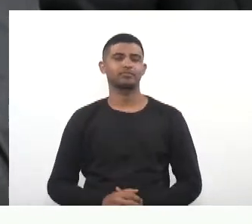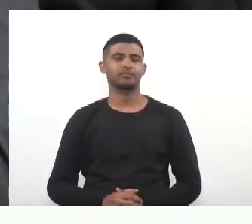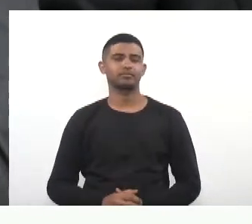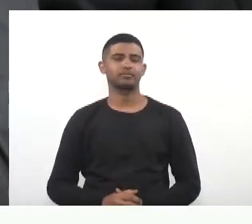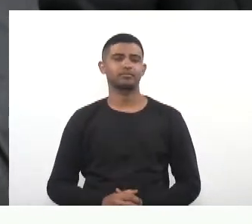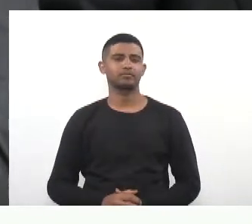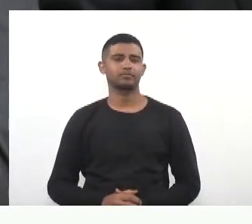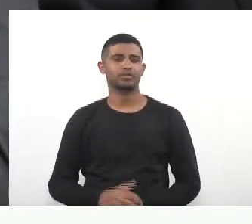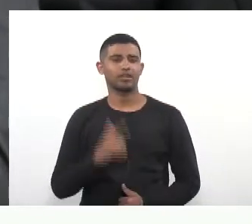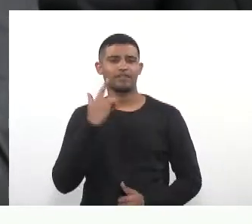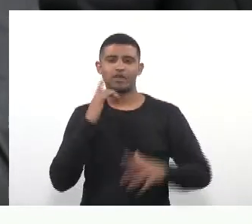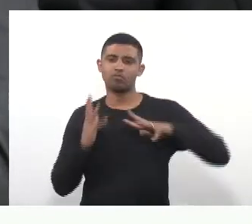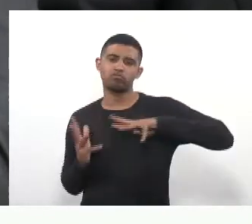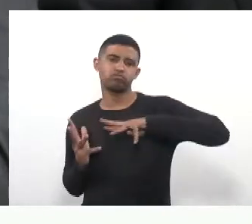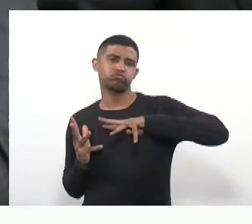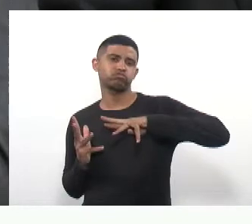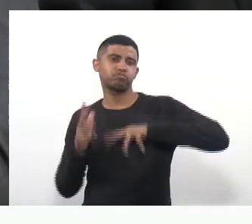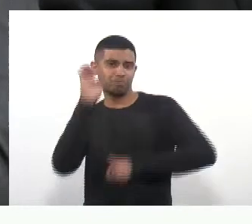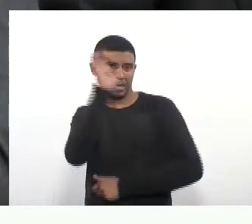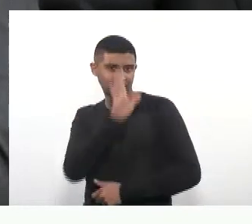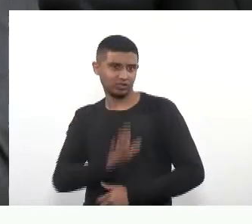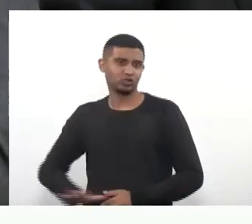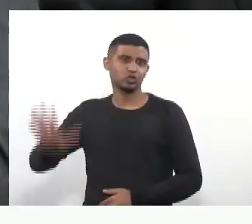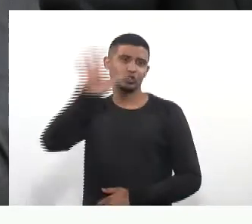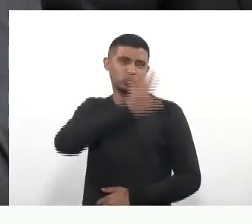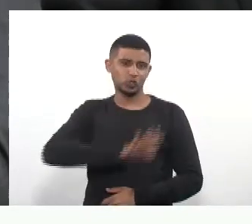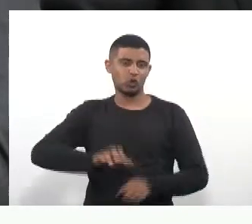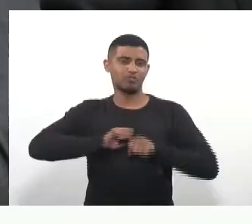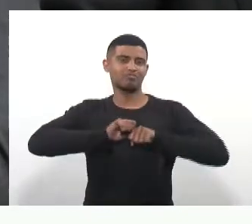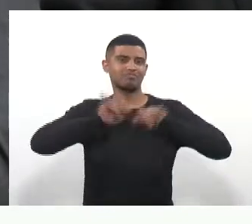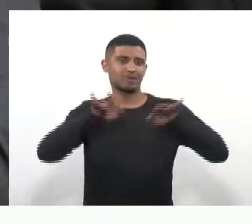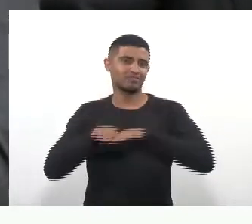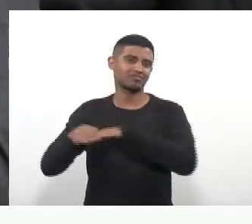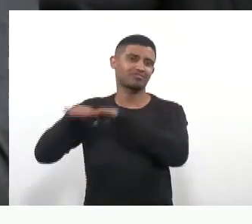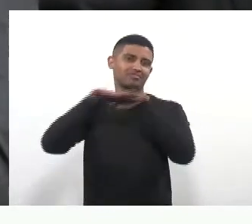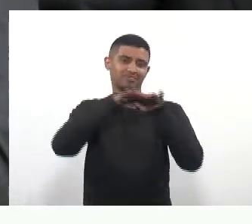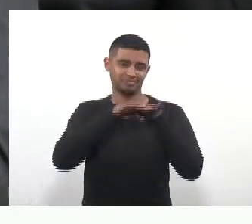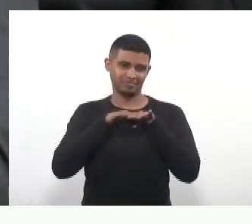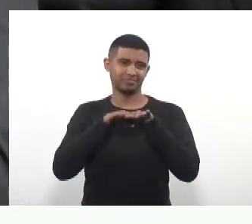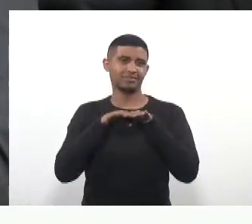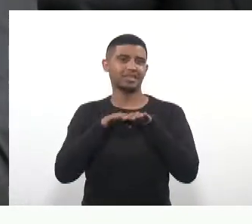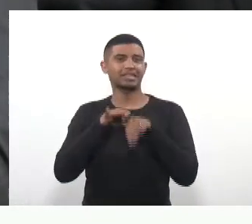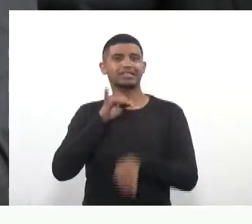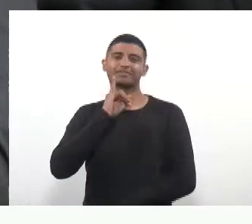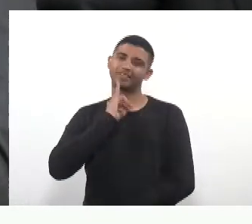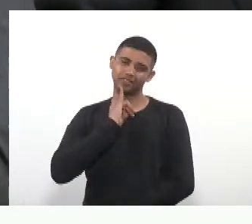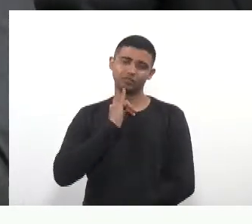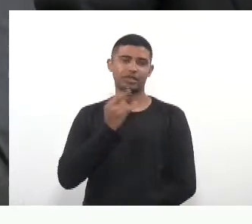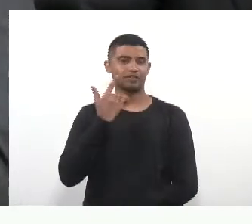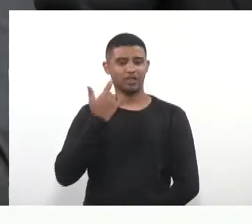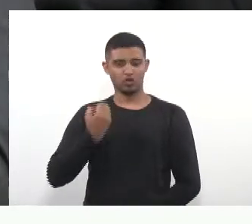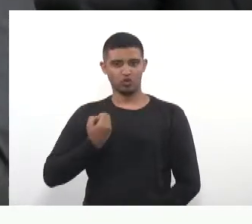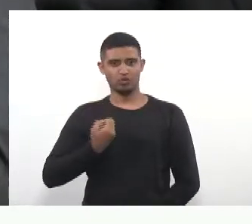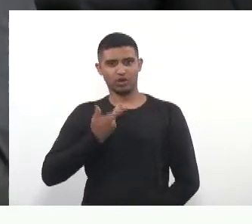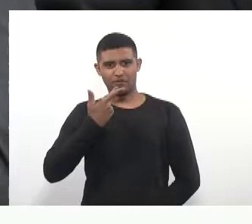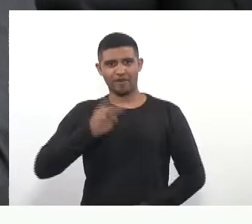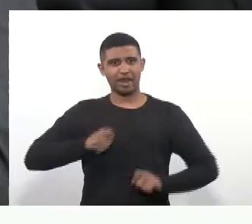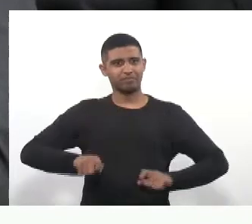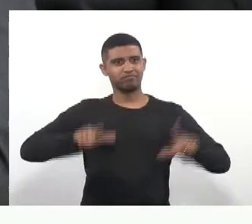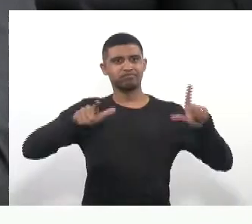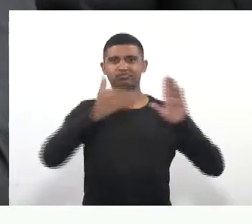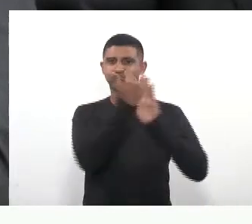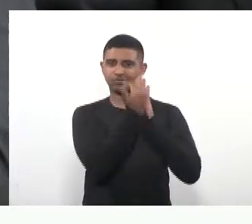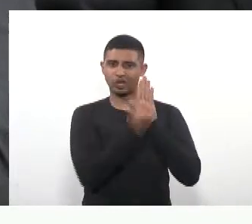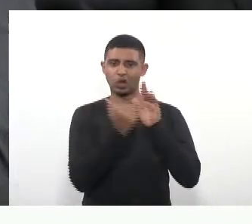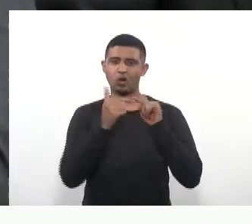a universalização, né? Lamentavelmente, junto com esses números a que eu me referi agora, em nível de Brasil, a gente